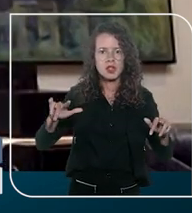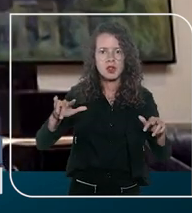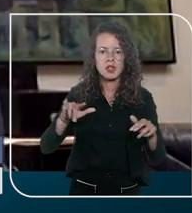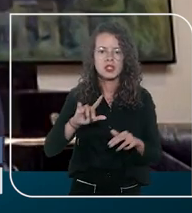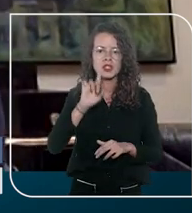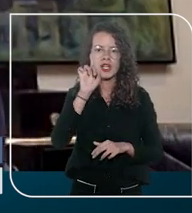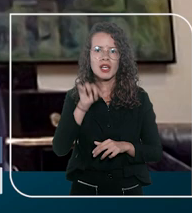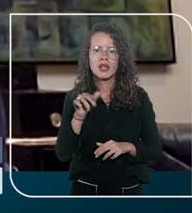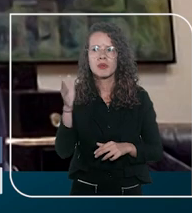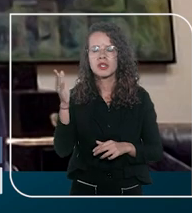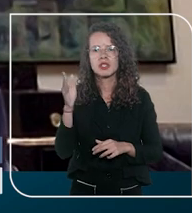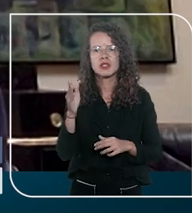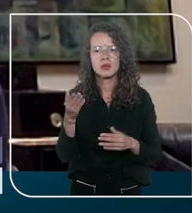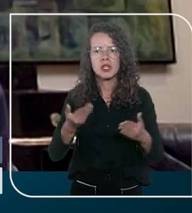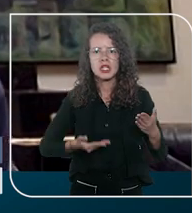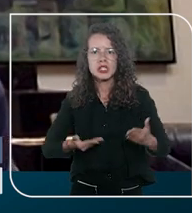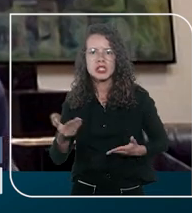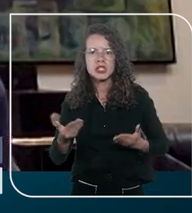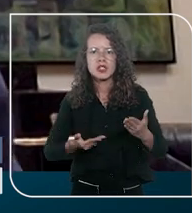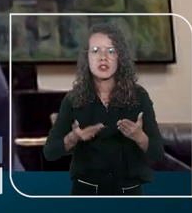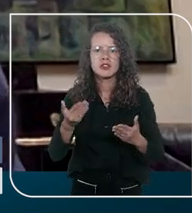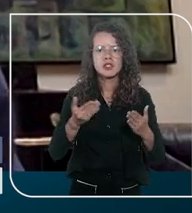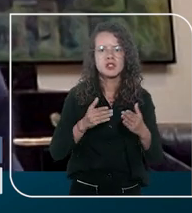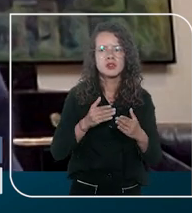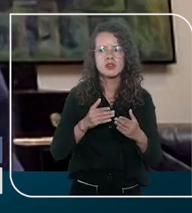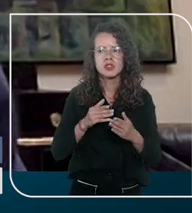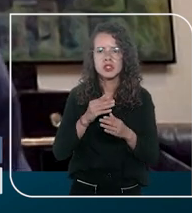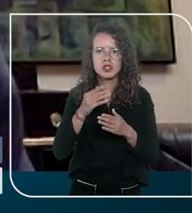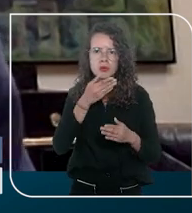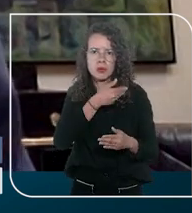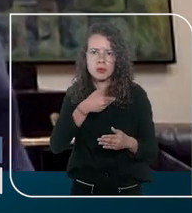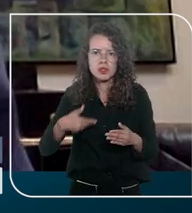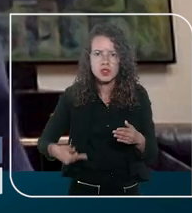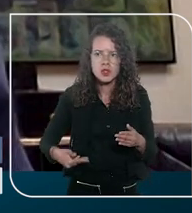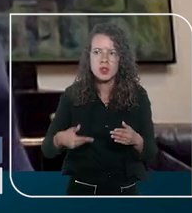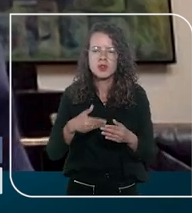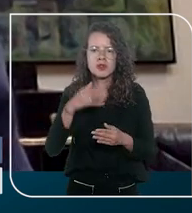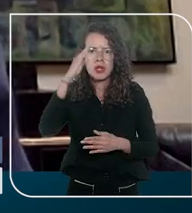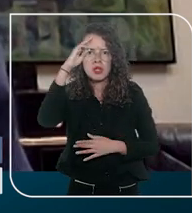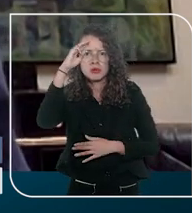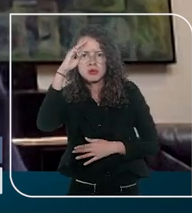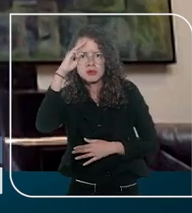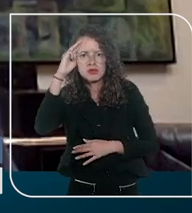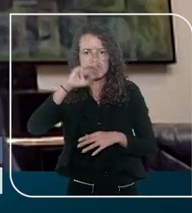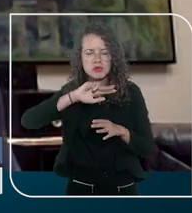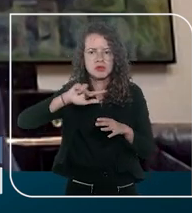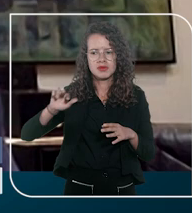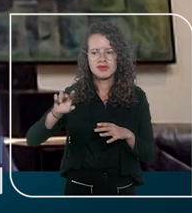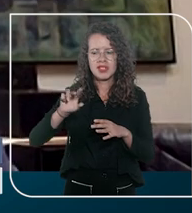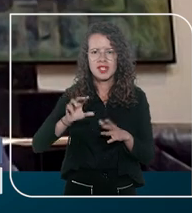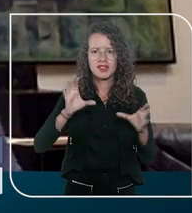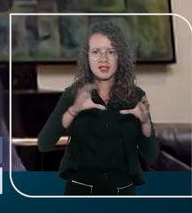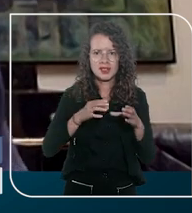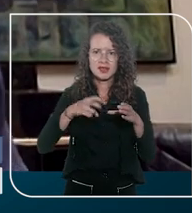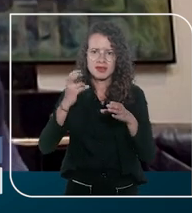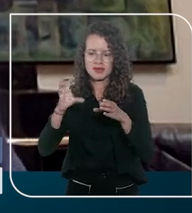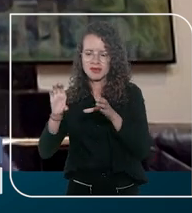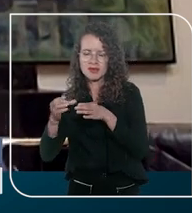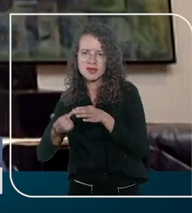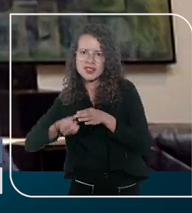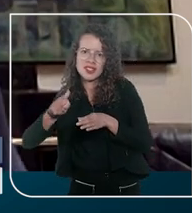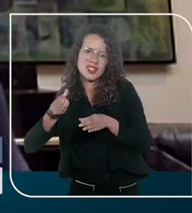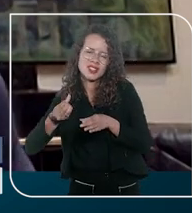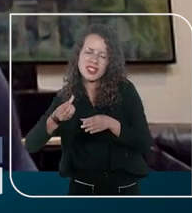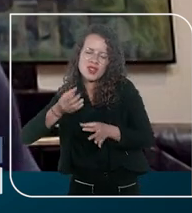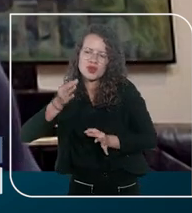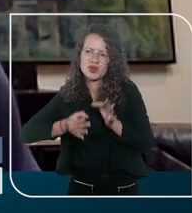a servidores públicos civis e militares. Então, assim, isso implicou, sim, na